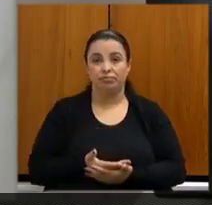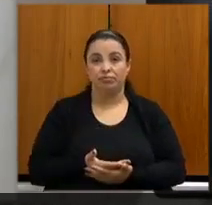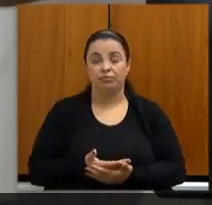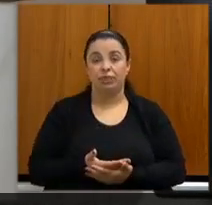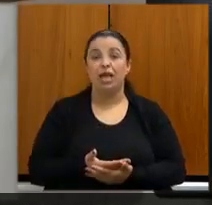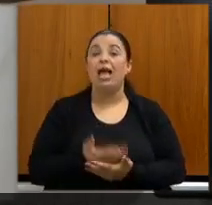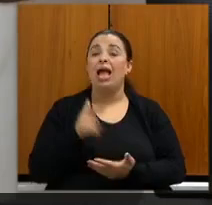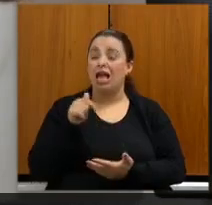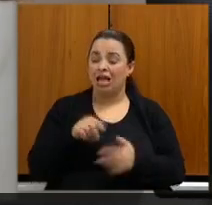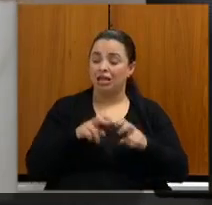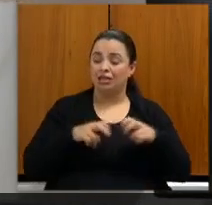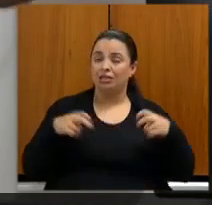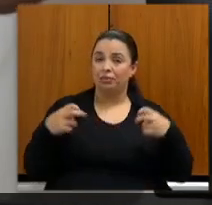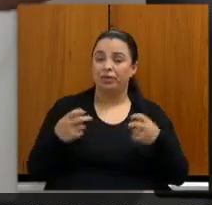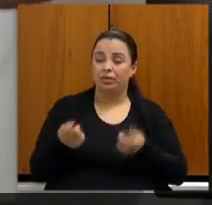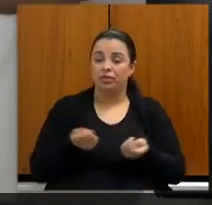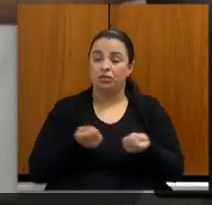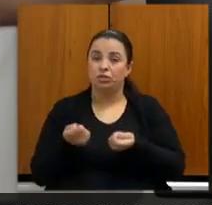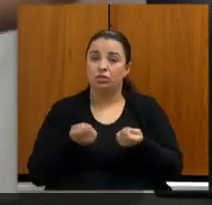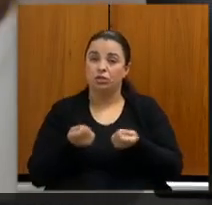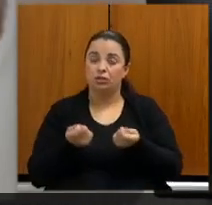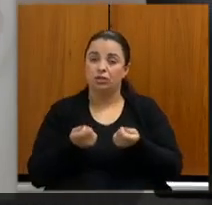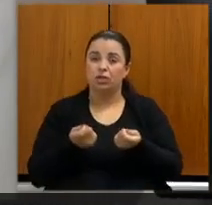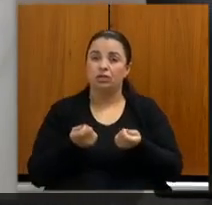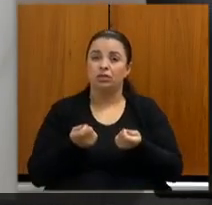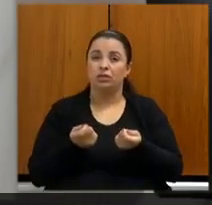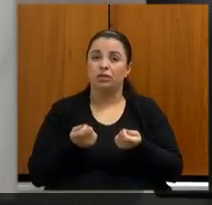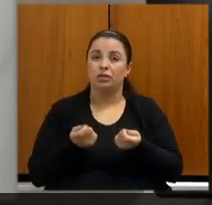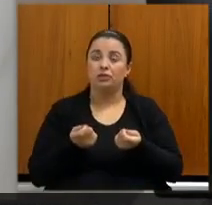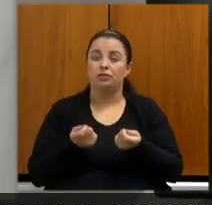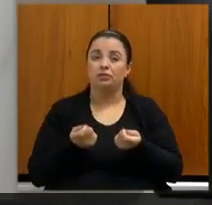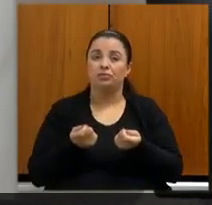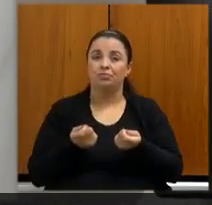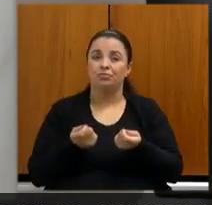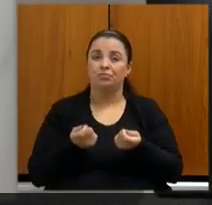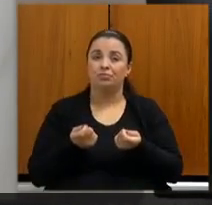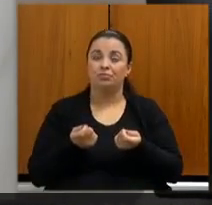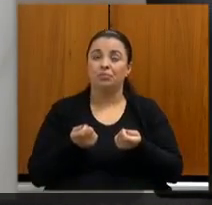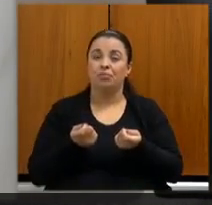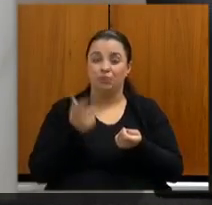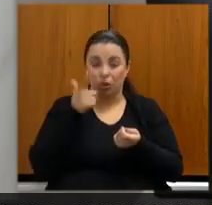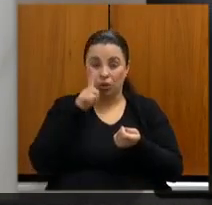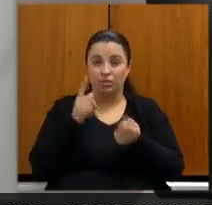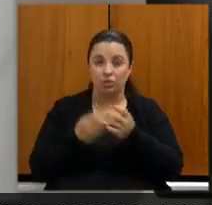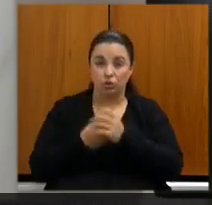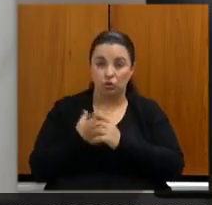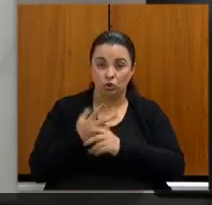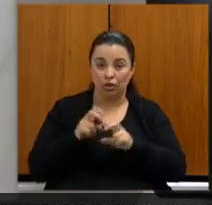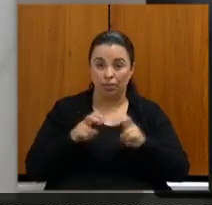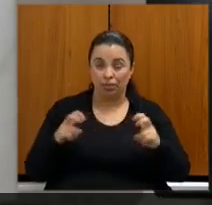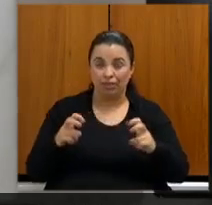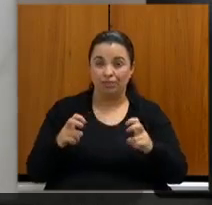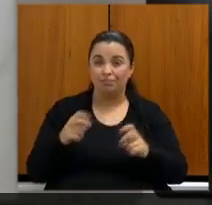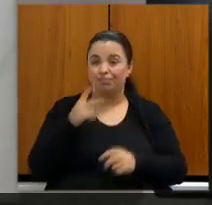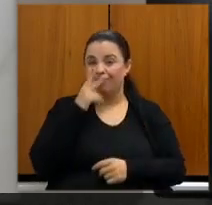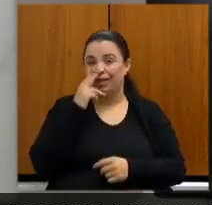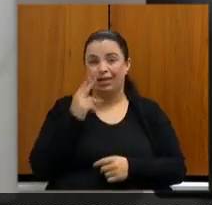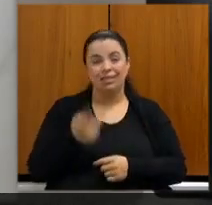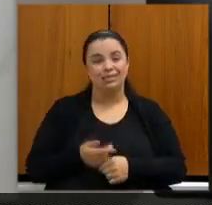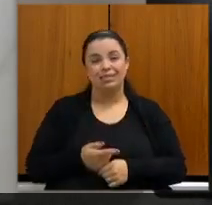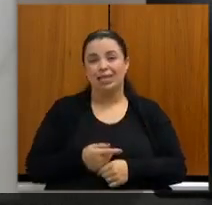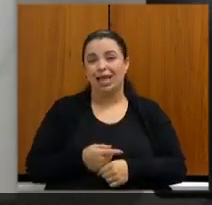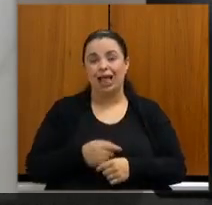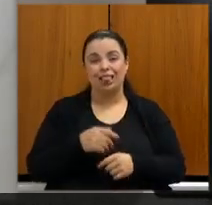essa mesa de negociação antes muito sangue correu na mãe Terra